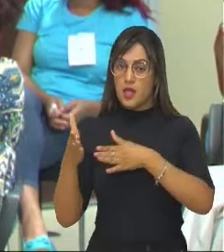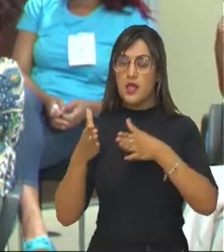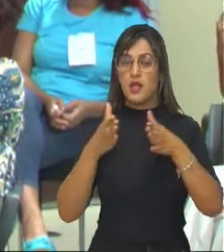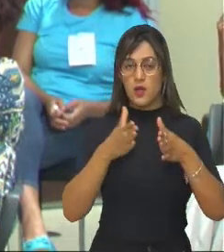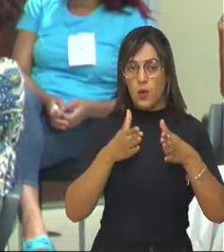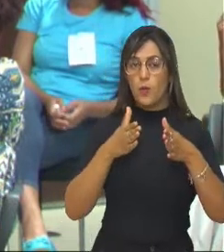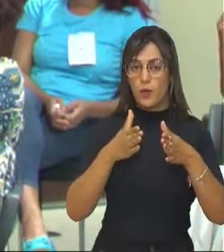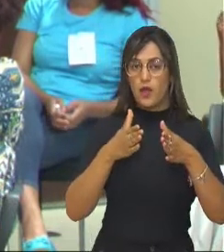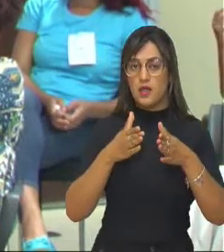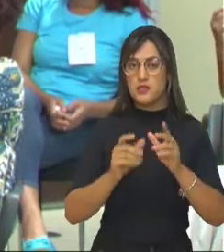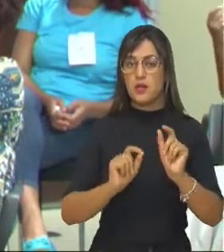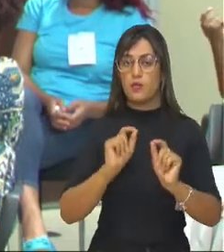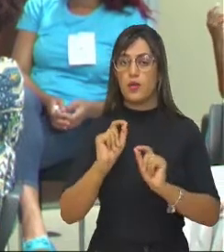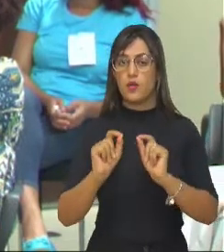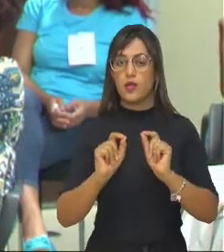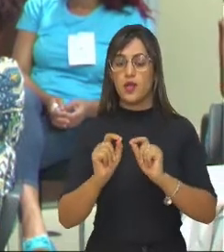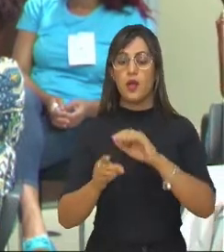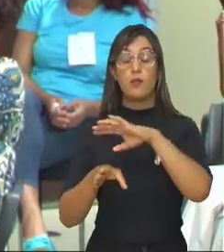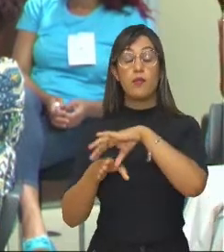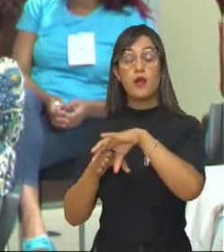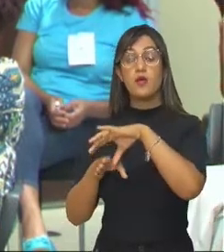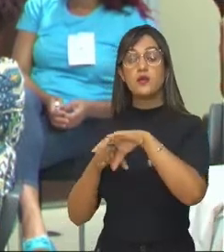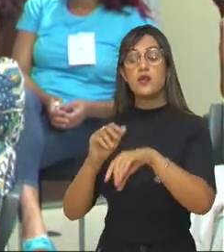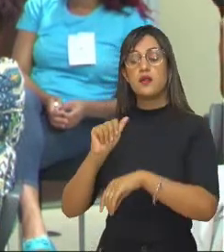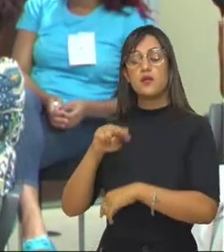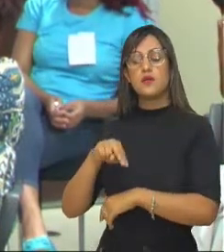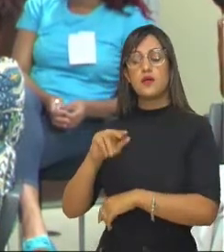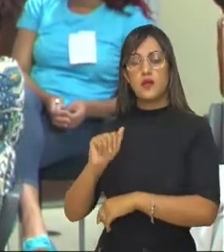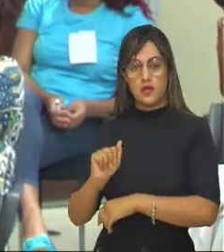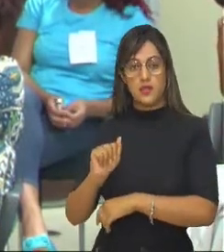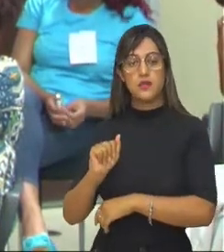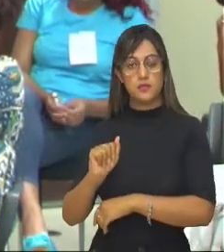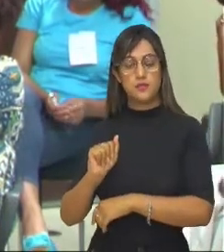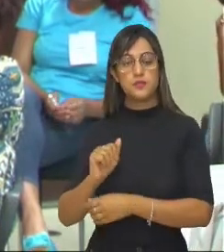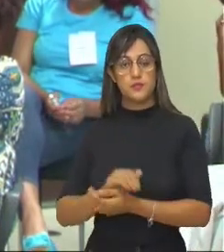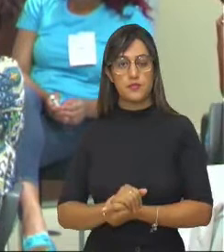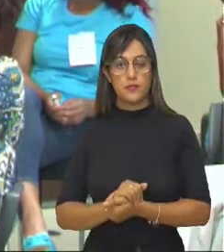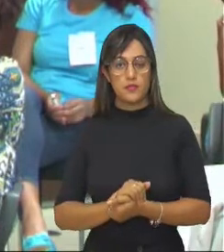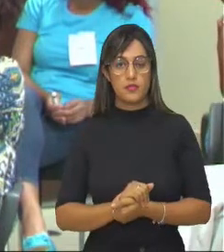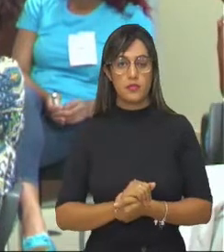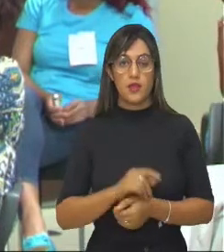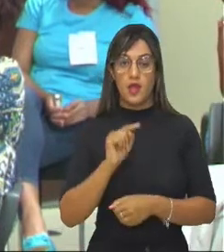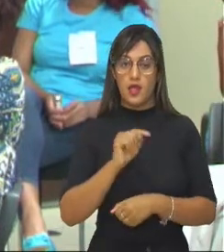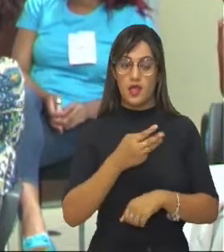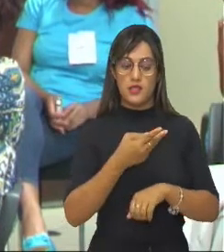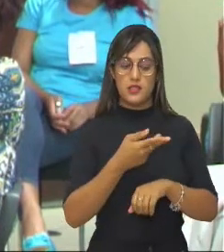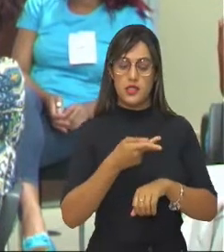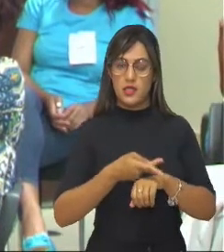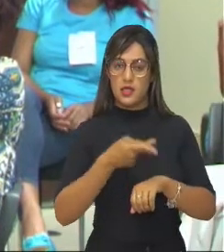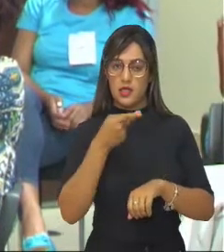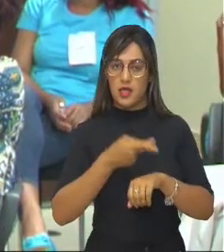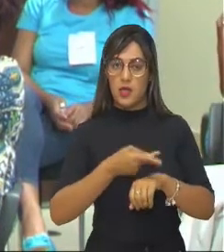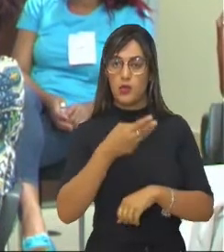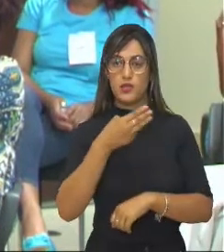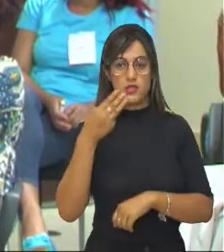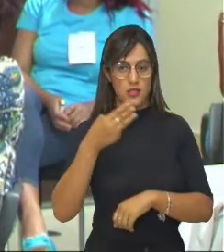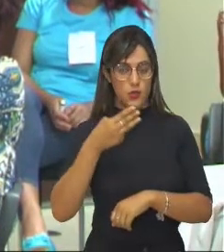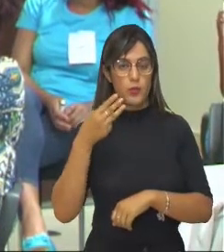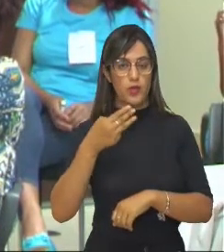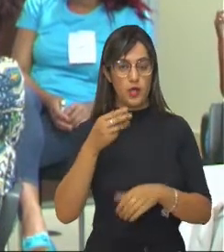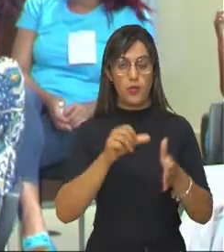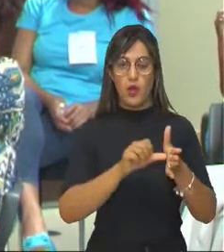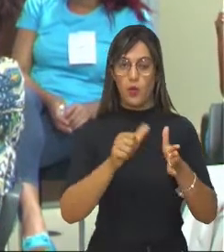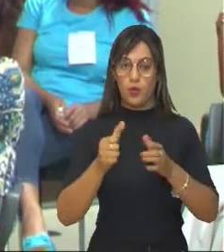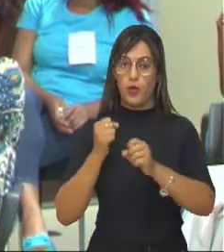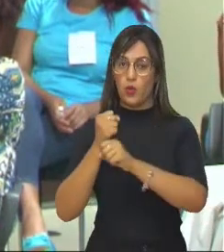pela então conselheira Ana Sandra Fernandes. Esse é o terceiro prêmio da psicologia brasileira e o primeiro construído na